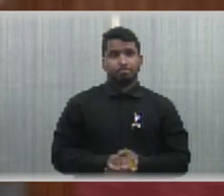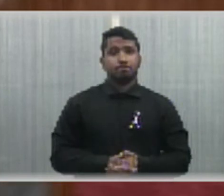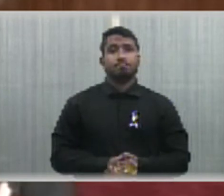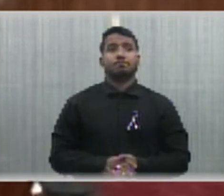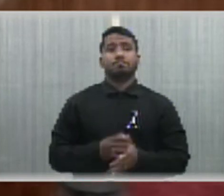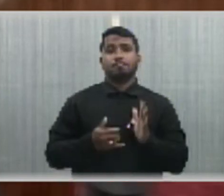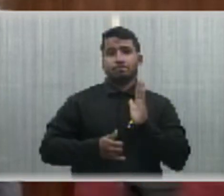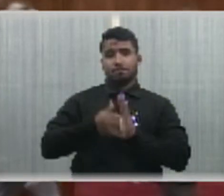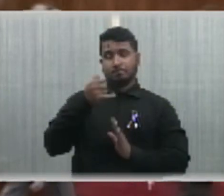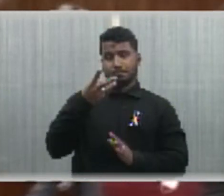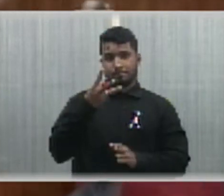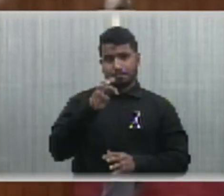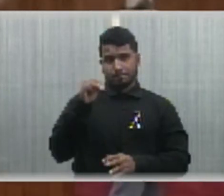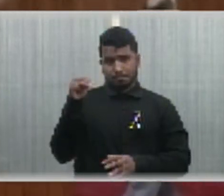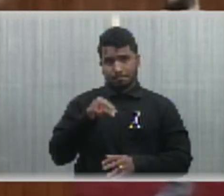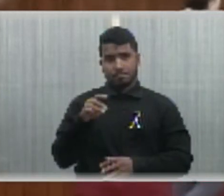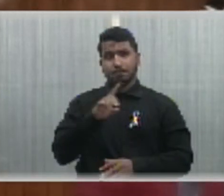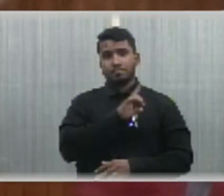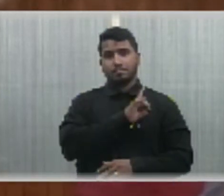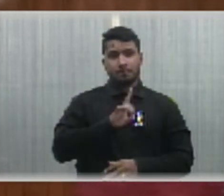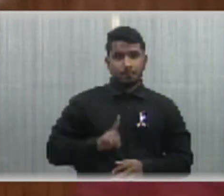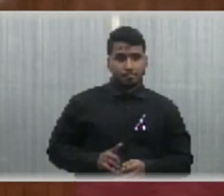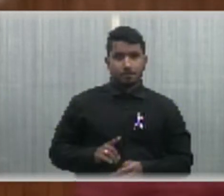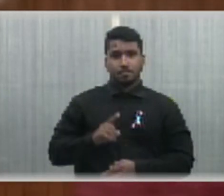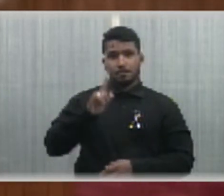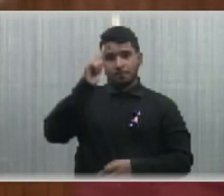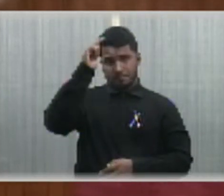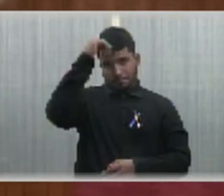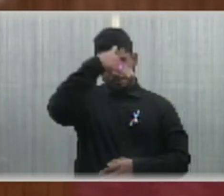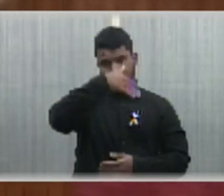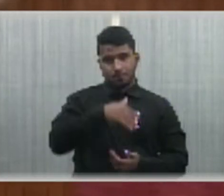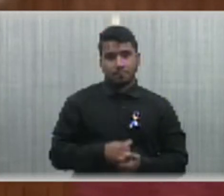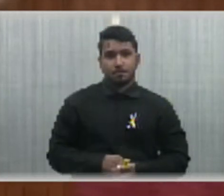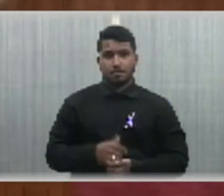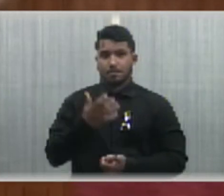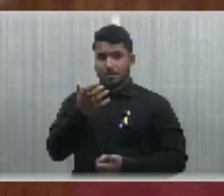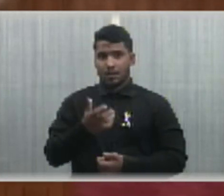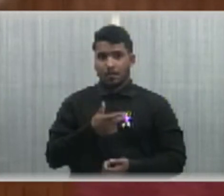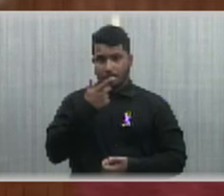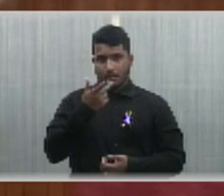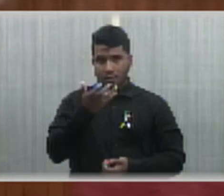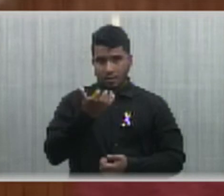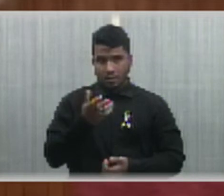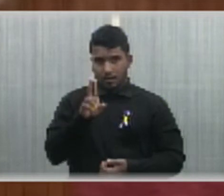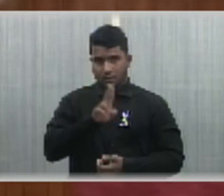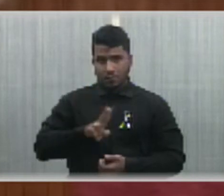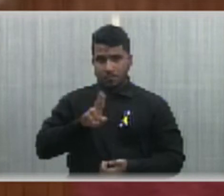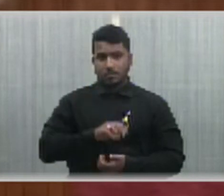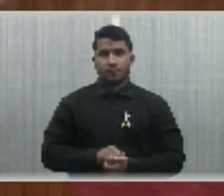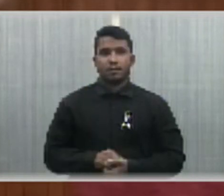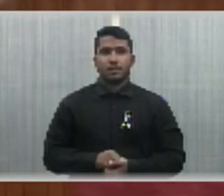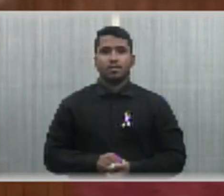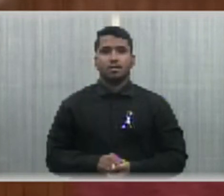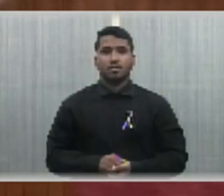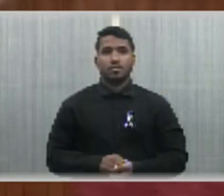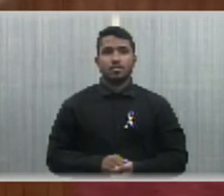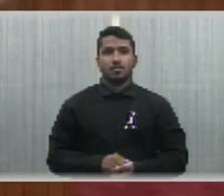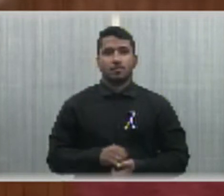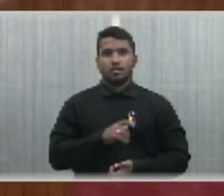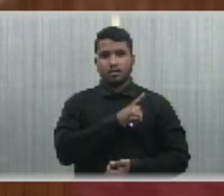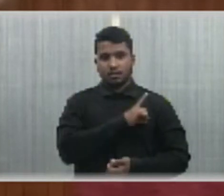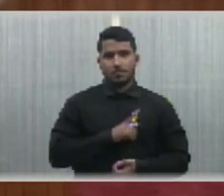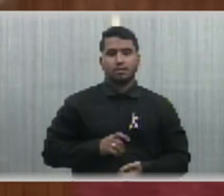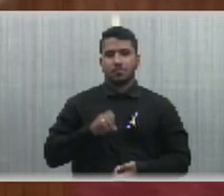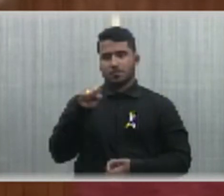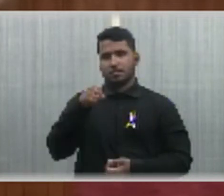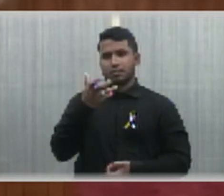está escrito no grande expediente o deputado Gustavo Neiva. Deseja usar o grande expediente? O deputado Gustavo disse